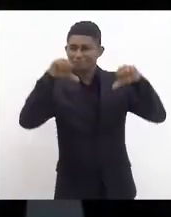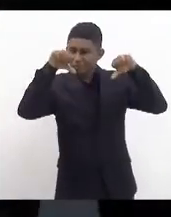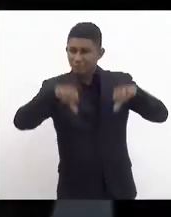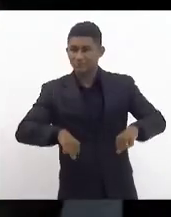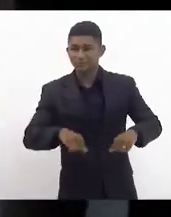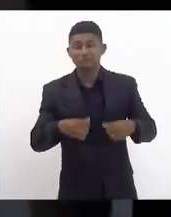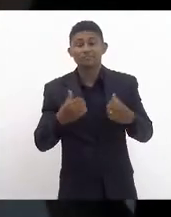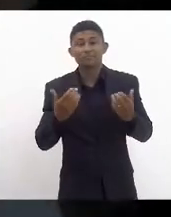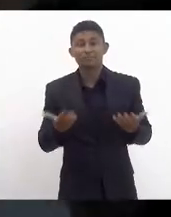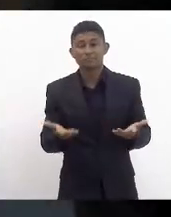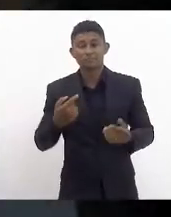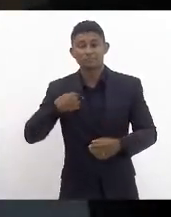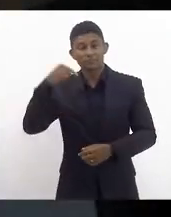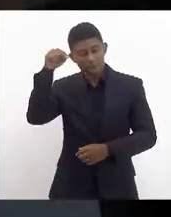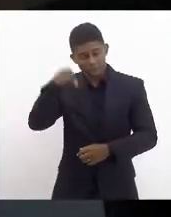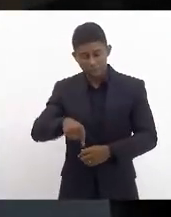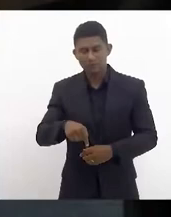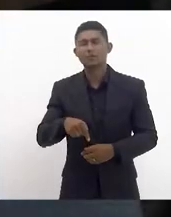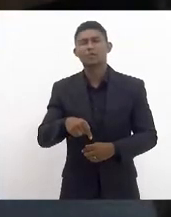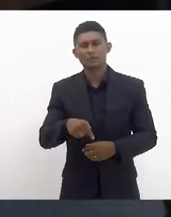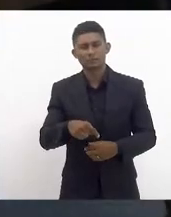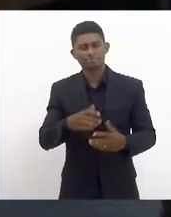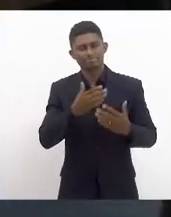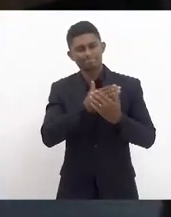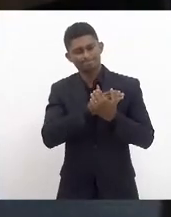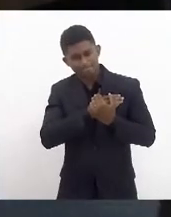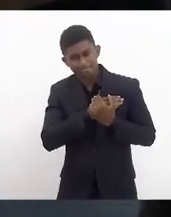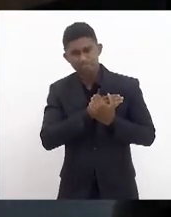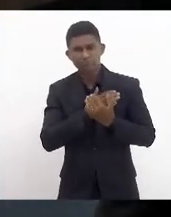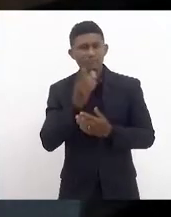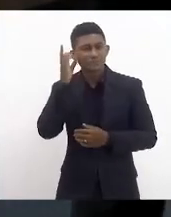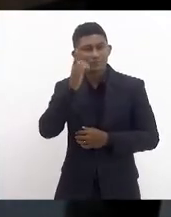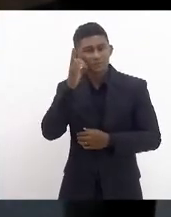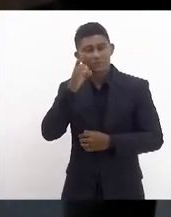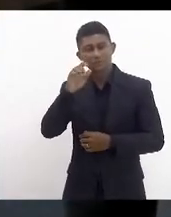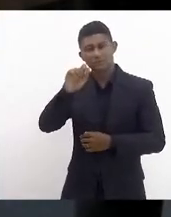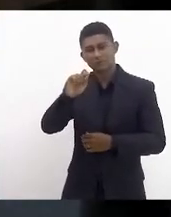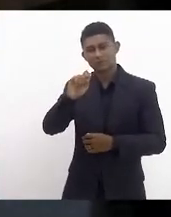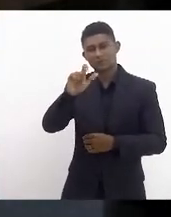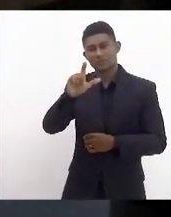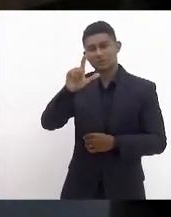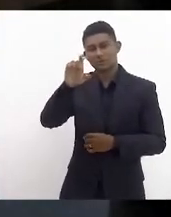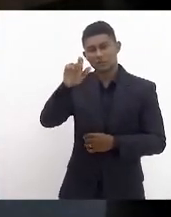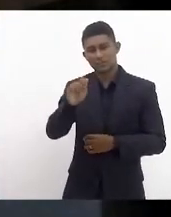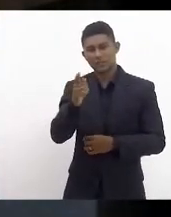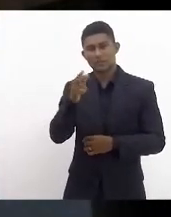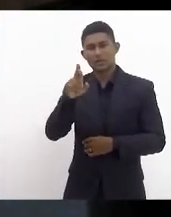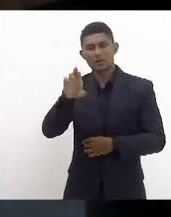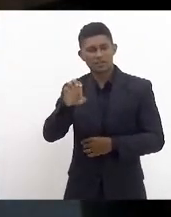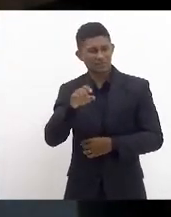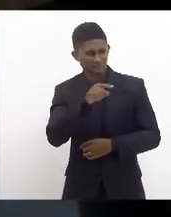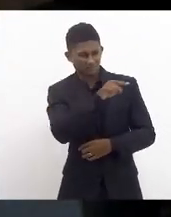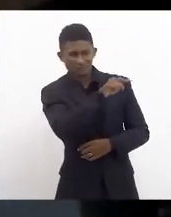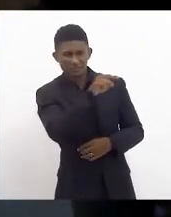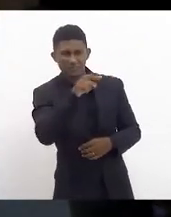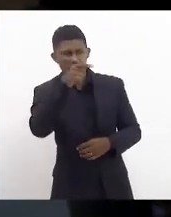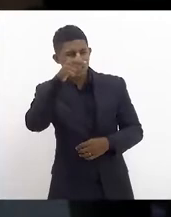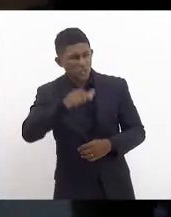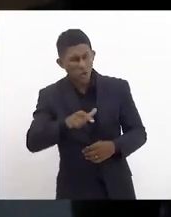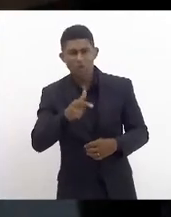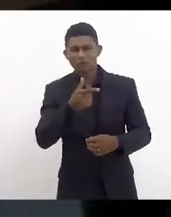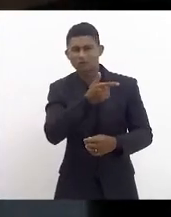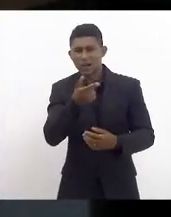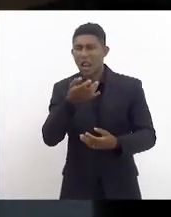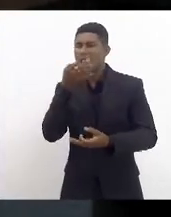nada. Então aqui, a minha solidariedade ao deputado Alexandre Freitas e contra essa narrativa, mais uma vez,